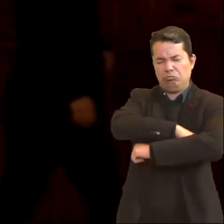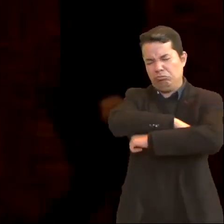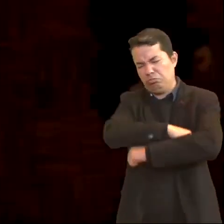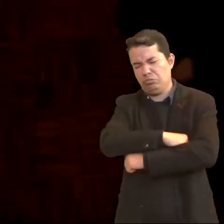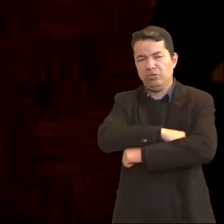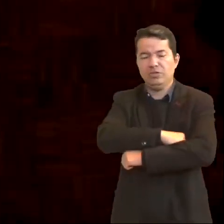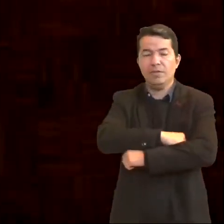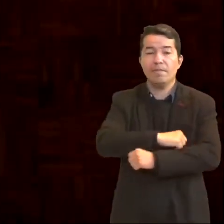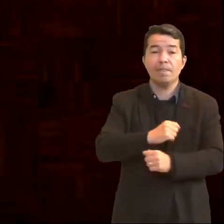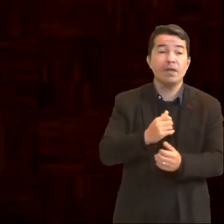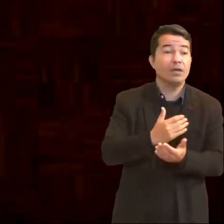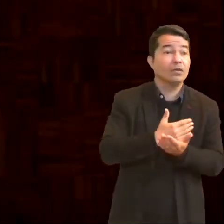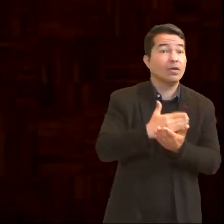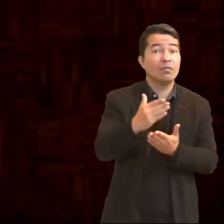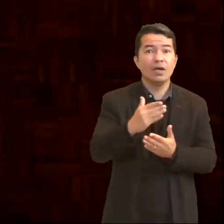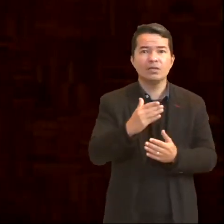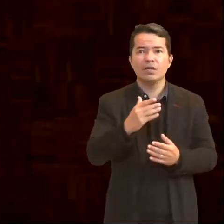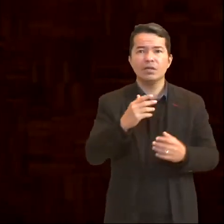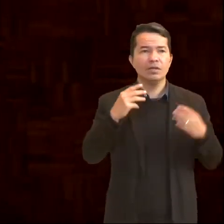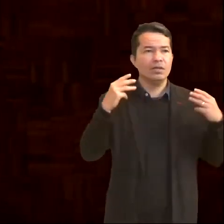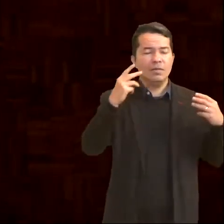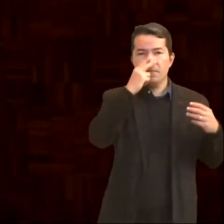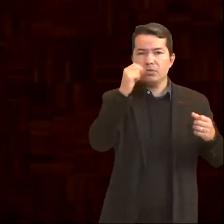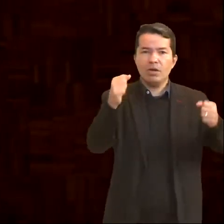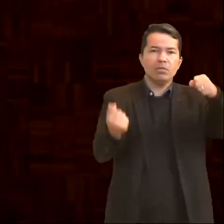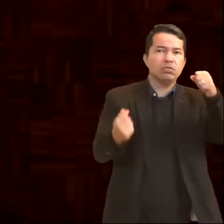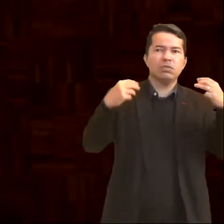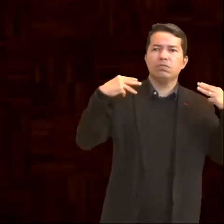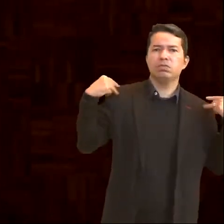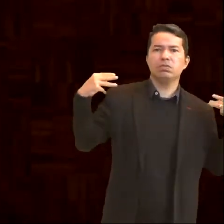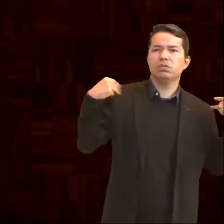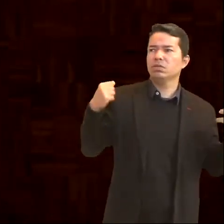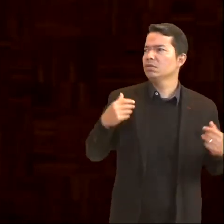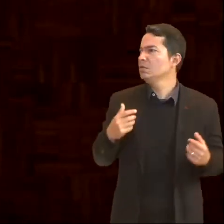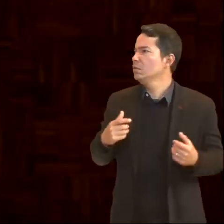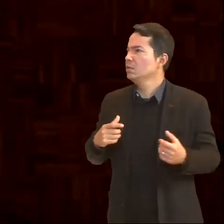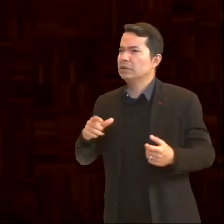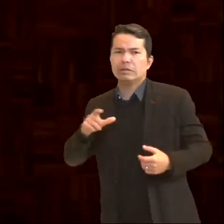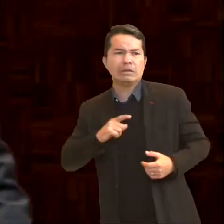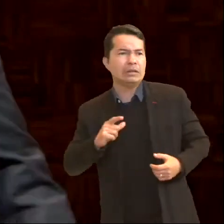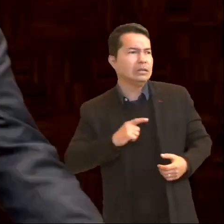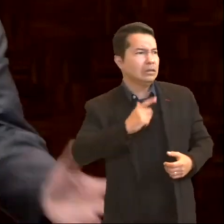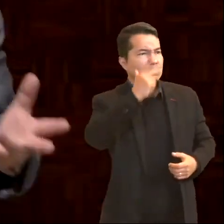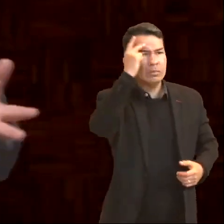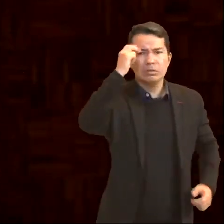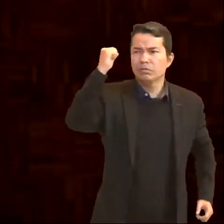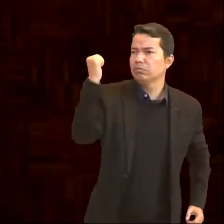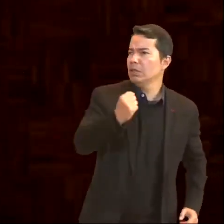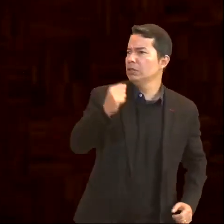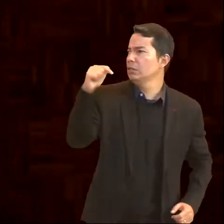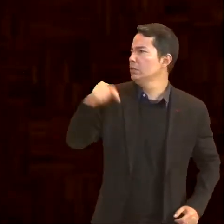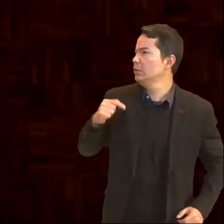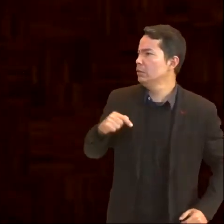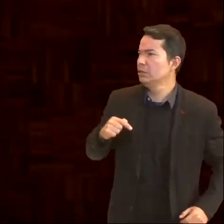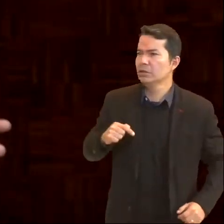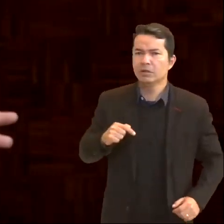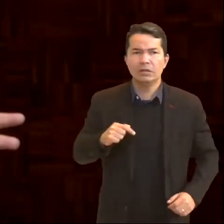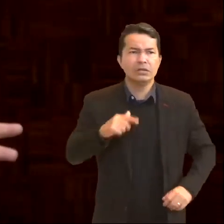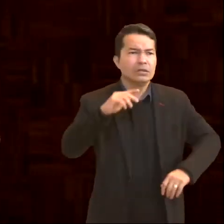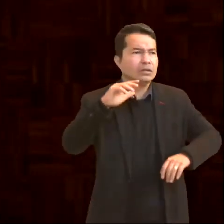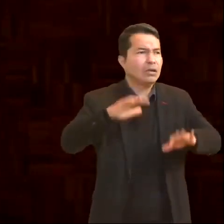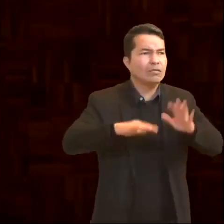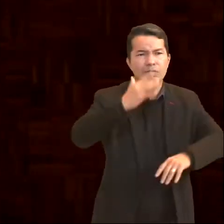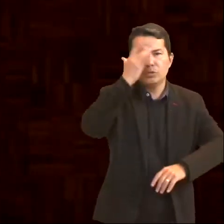os marinheiros olham um para o outro e dizem assim: escuta, deve ter algum bandido aqui, algum assassino, os deuses do universo estão querendo pegar